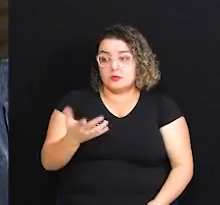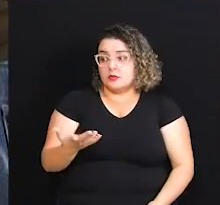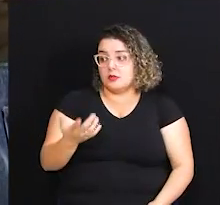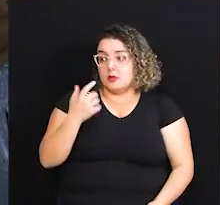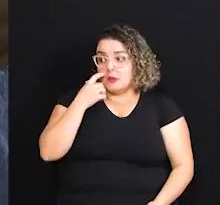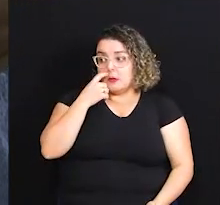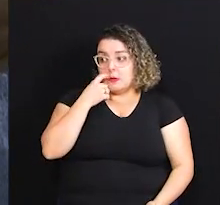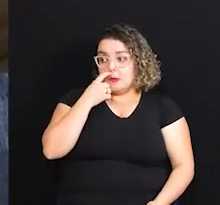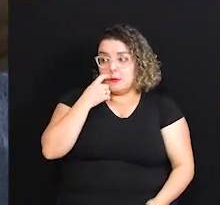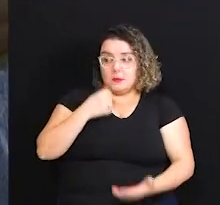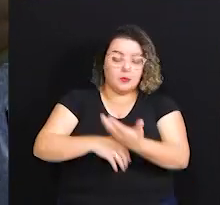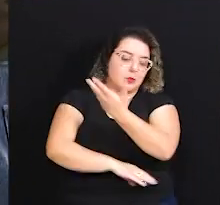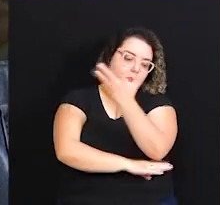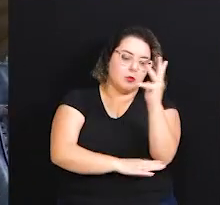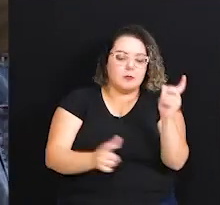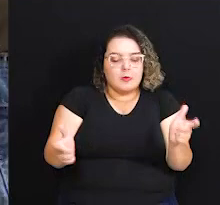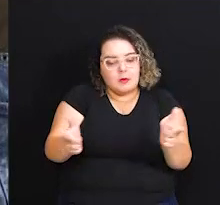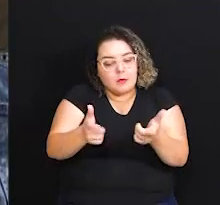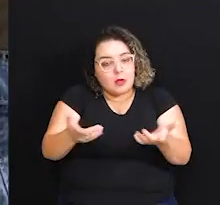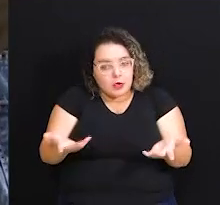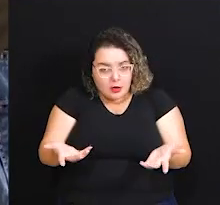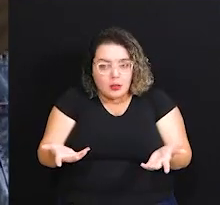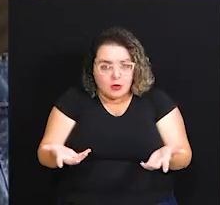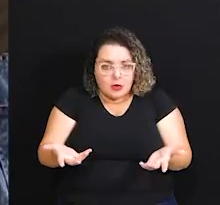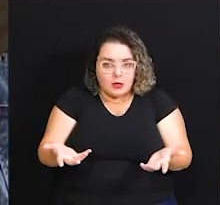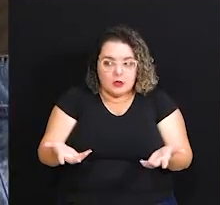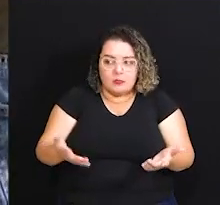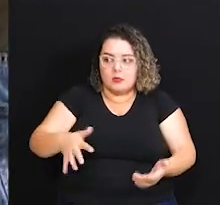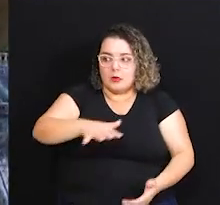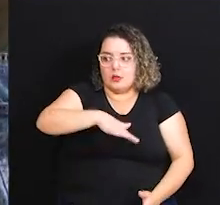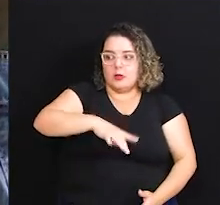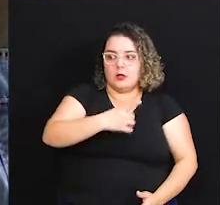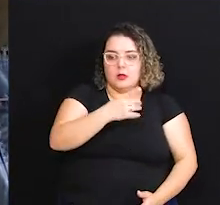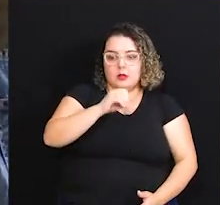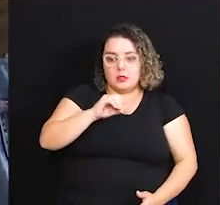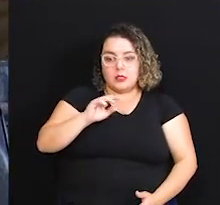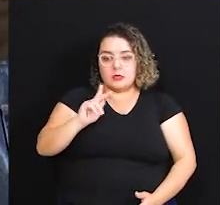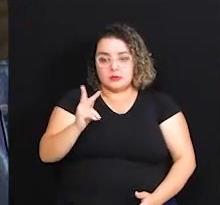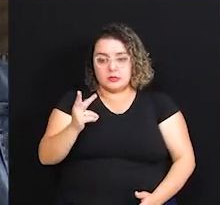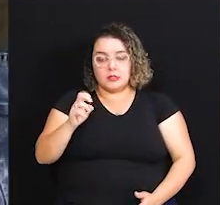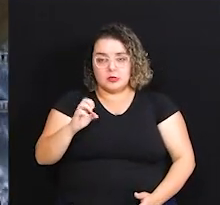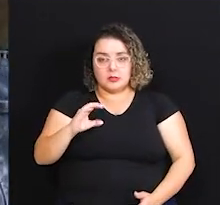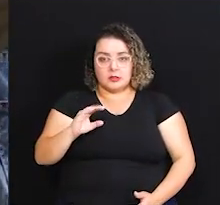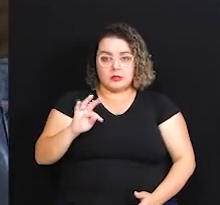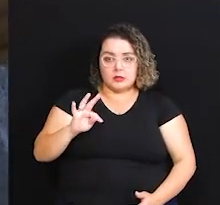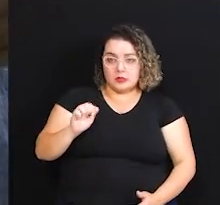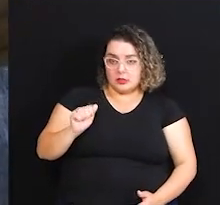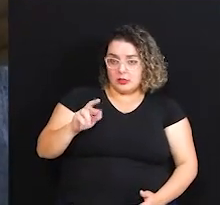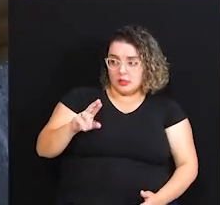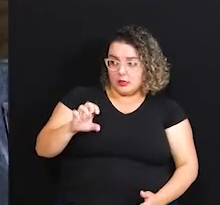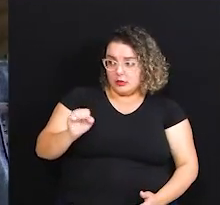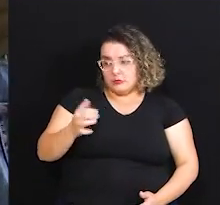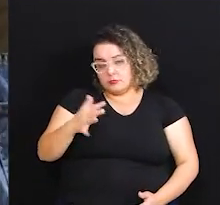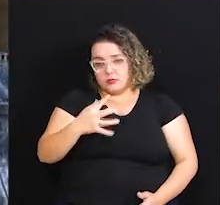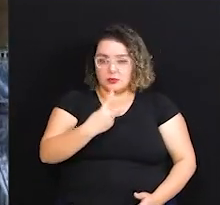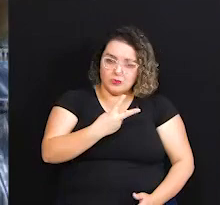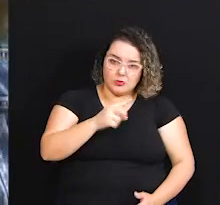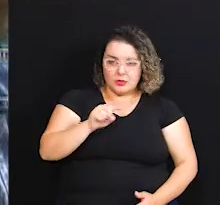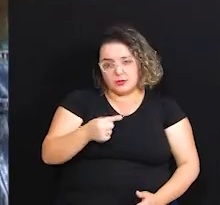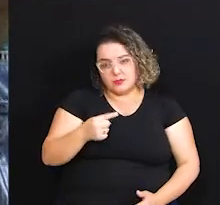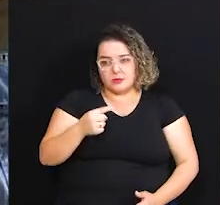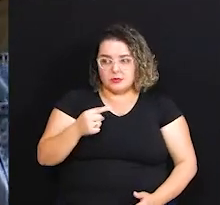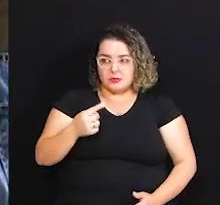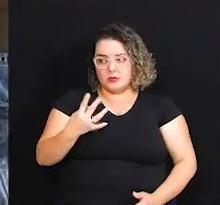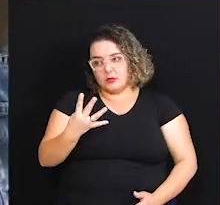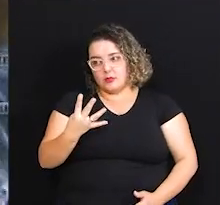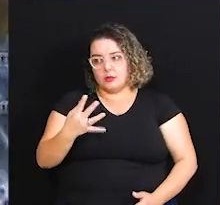né? O bosque não é tão grande assim, né? Ele é um fragmento que tem área total de 10 hectares e tem aproximadamente 2,4